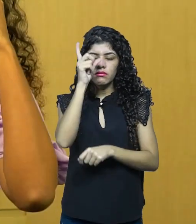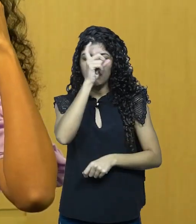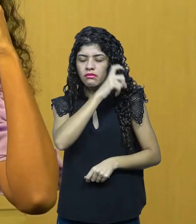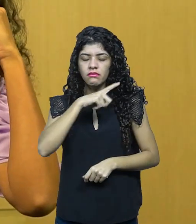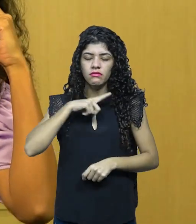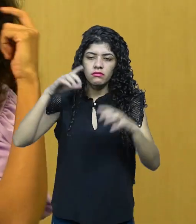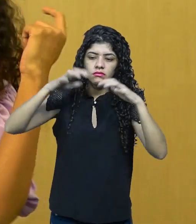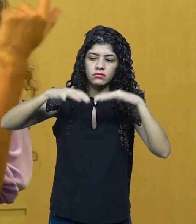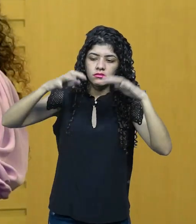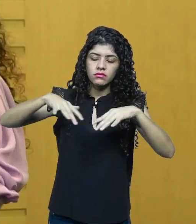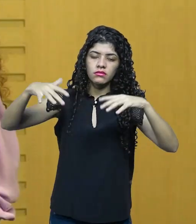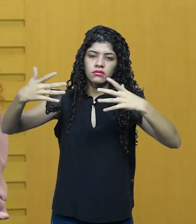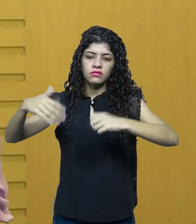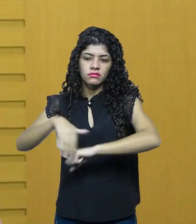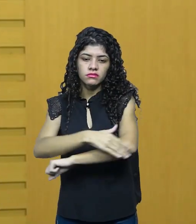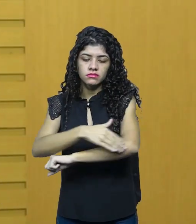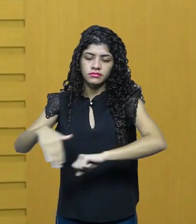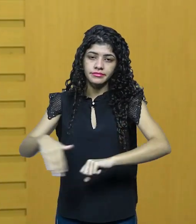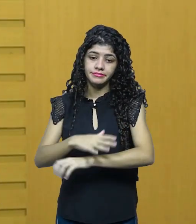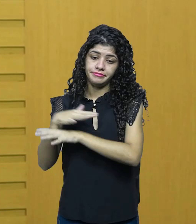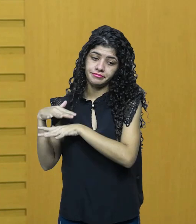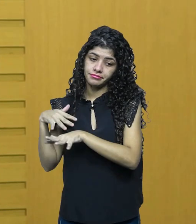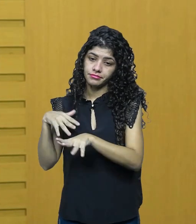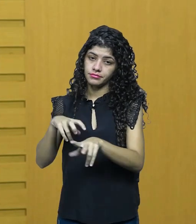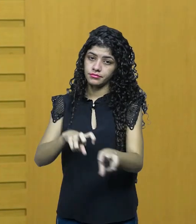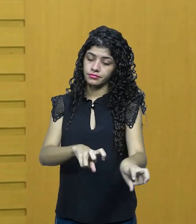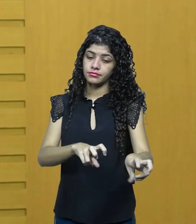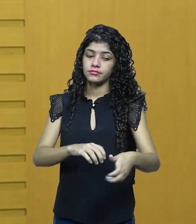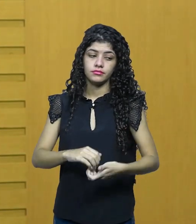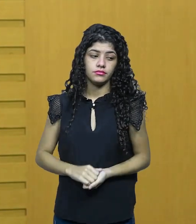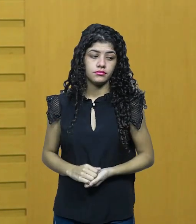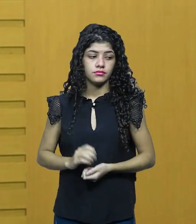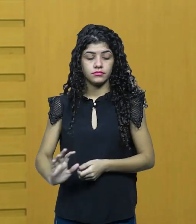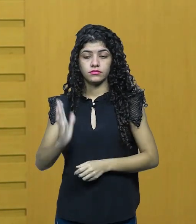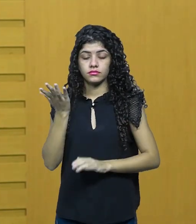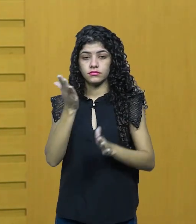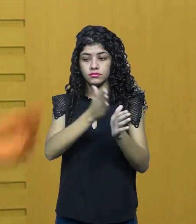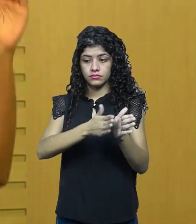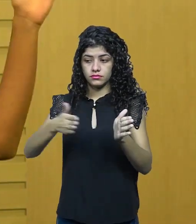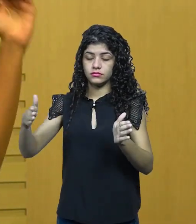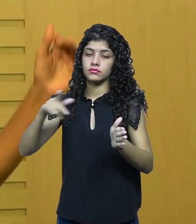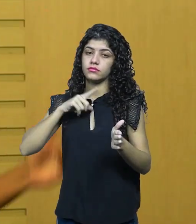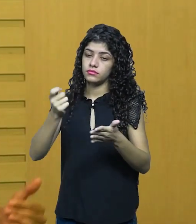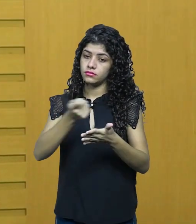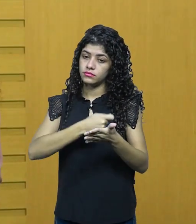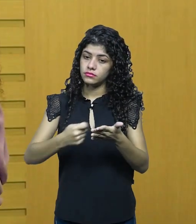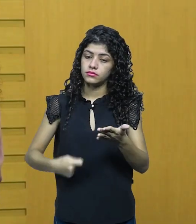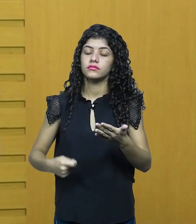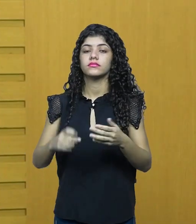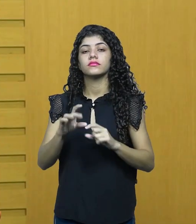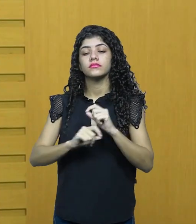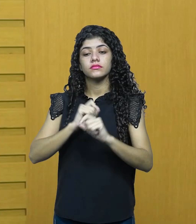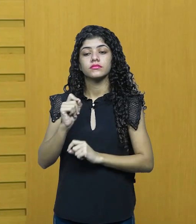Geralmente são as cenas externas, porque tem chuva, tem trânsito. Então, as coisas não são produzidas na ordem do que está